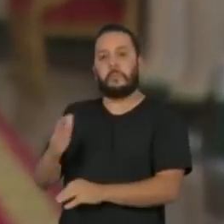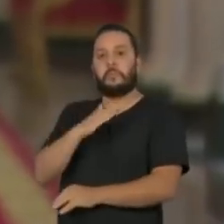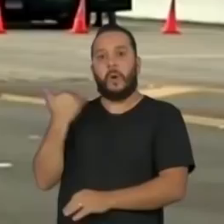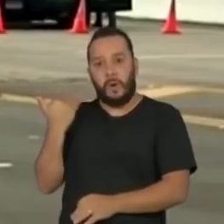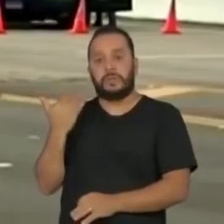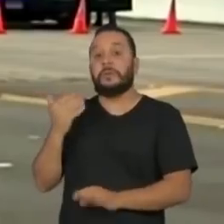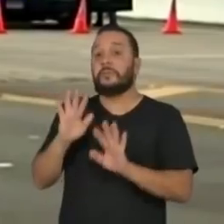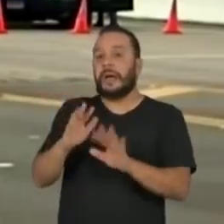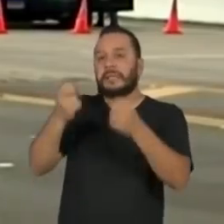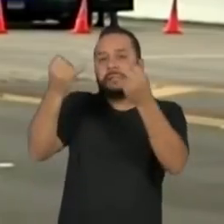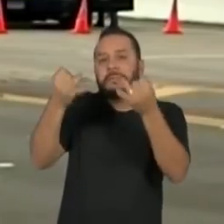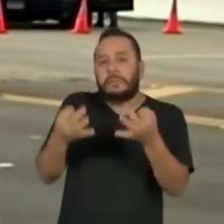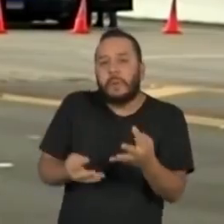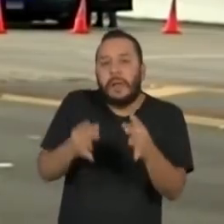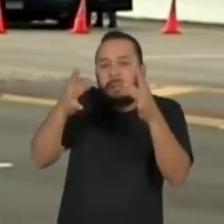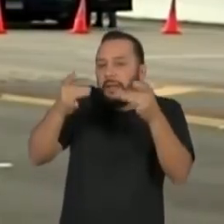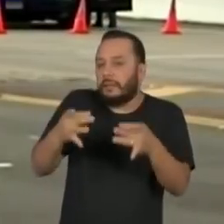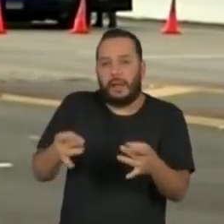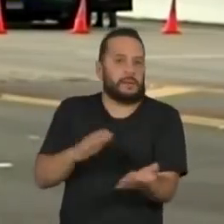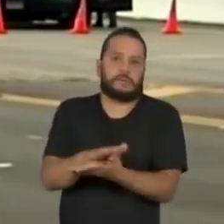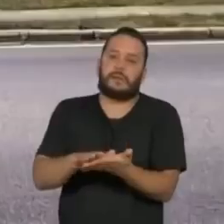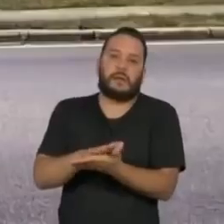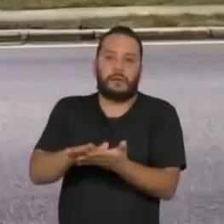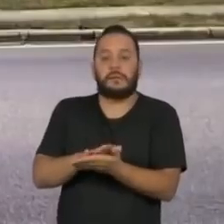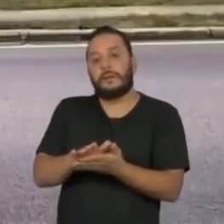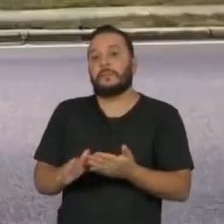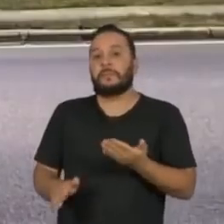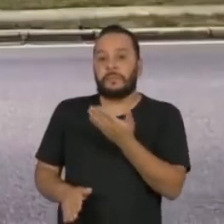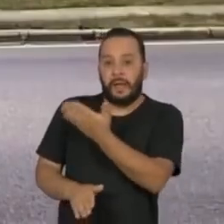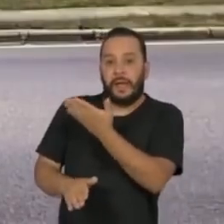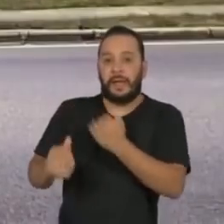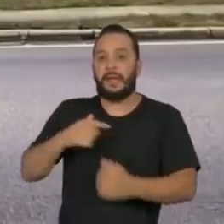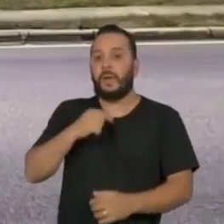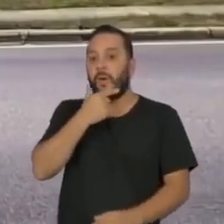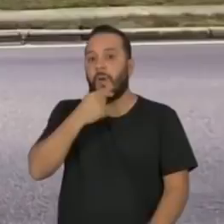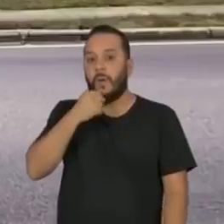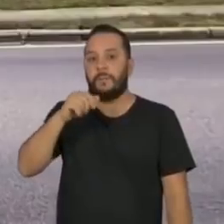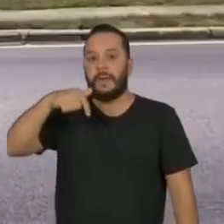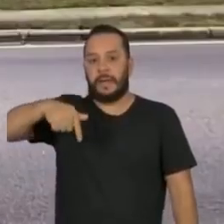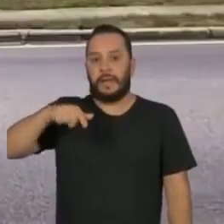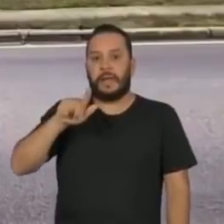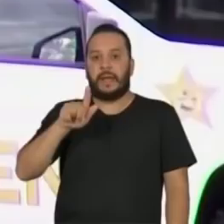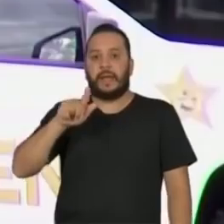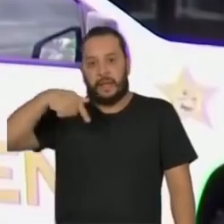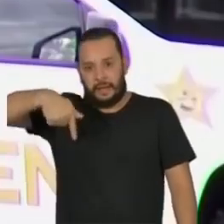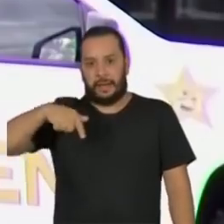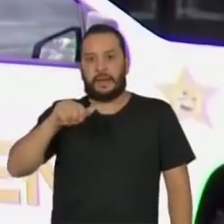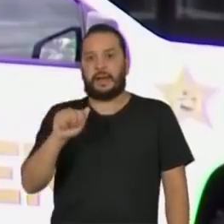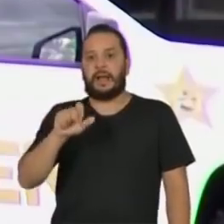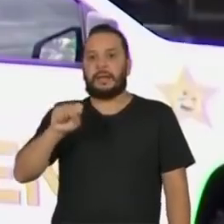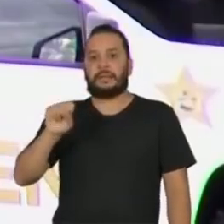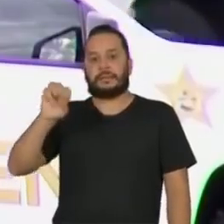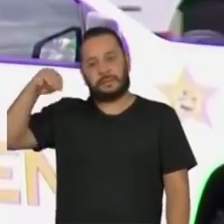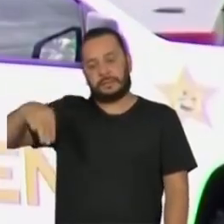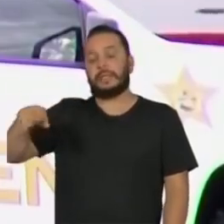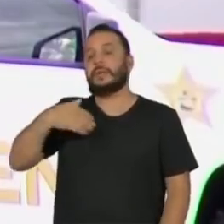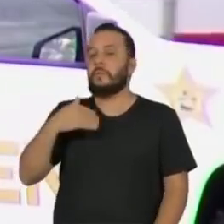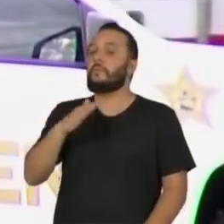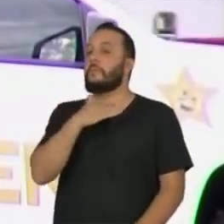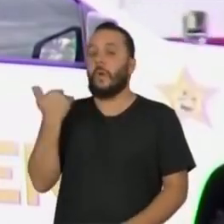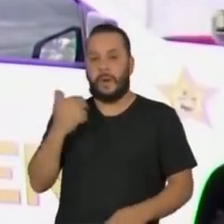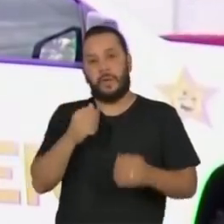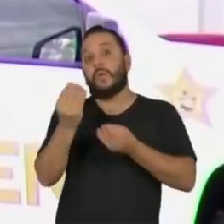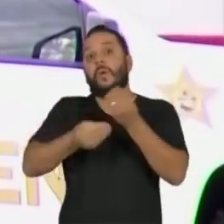como. O anúncio confirmou indícios de que Rimi tinha sido morto no final de janeiro, num suposto ataque norte-americano com drones